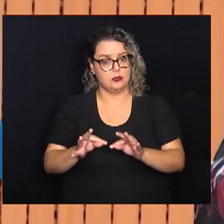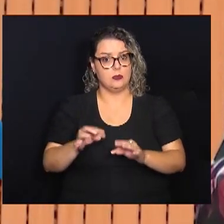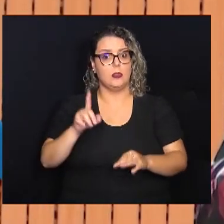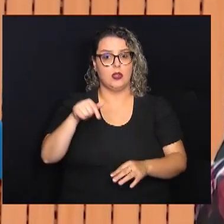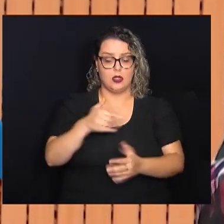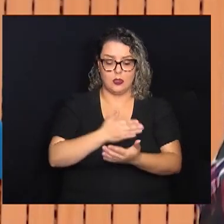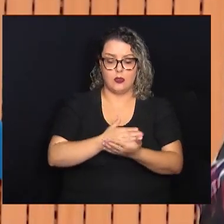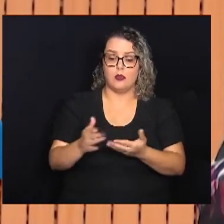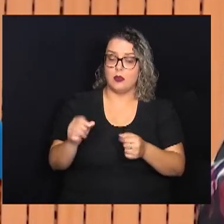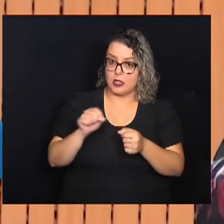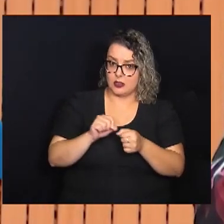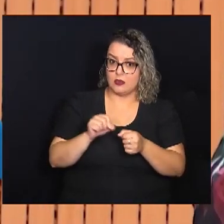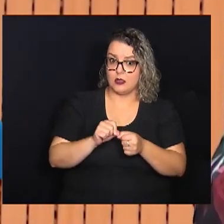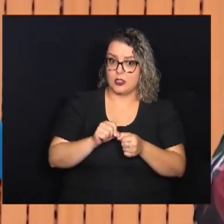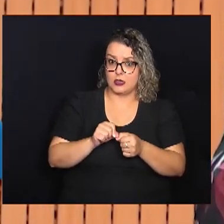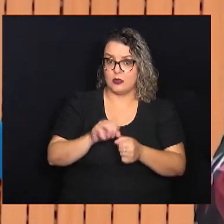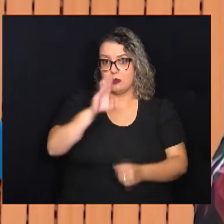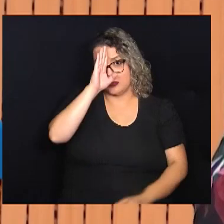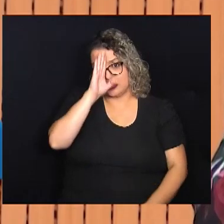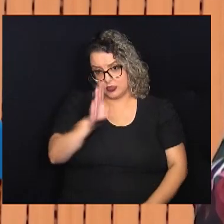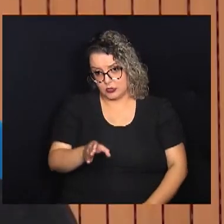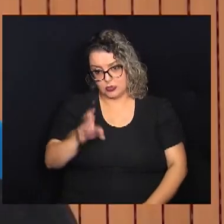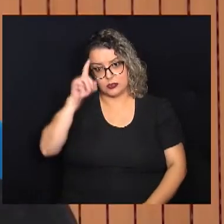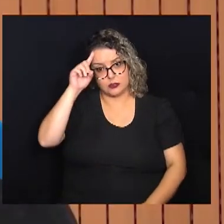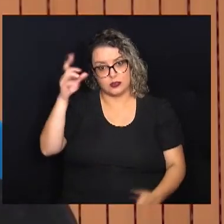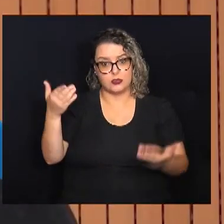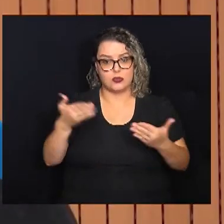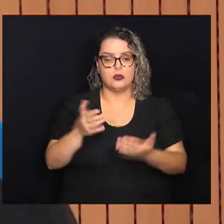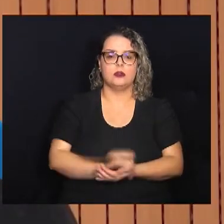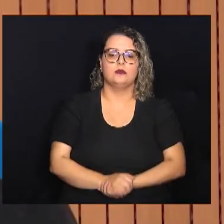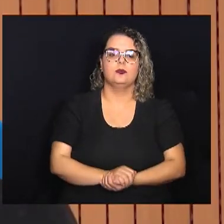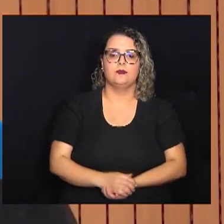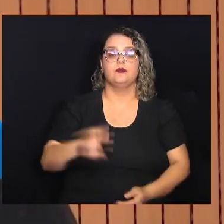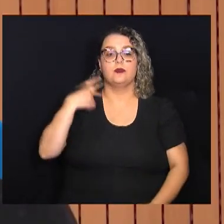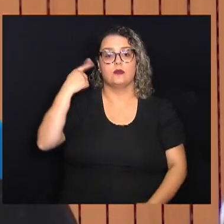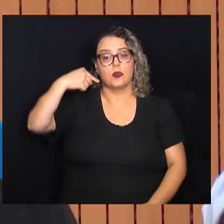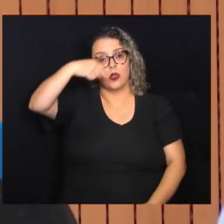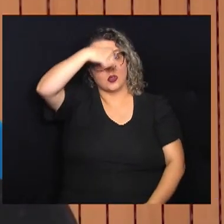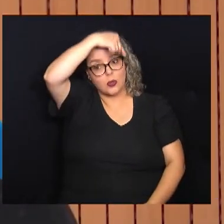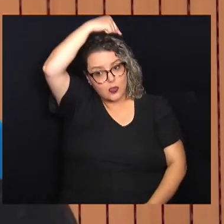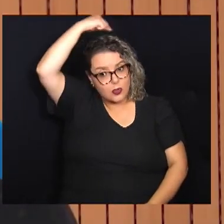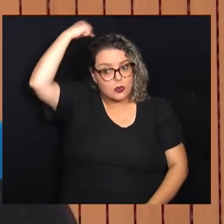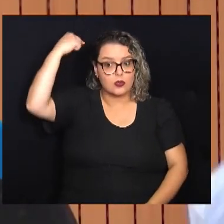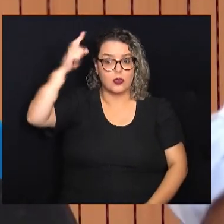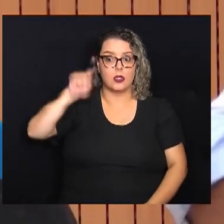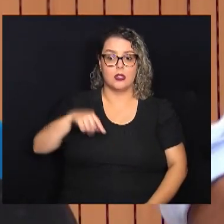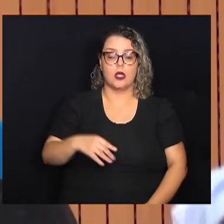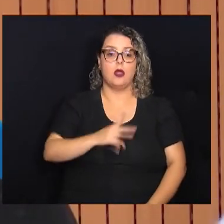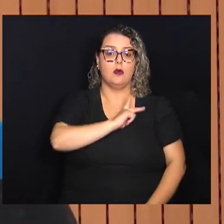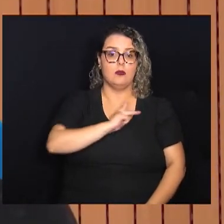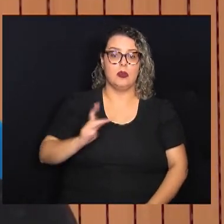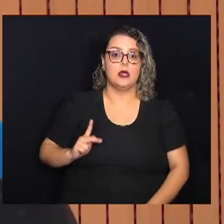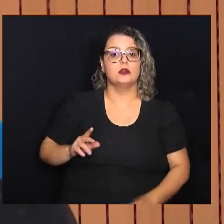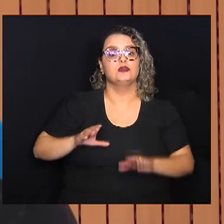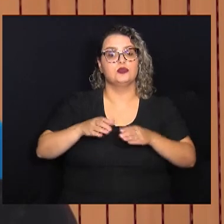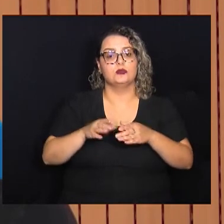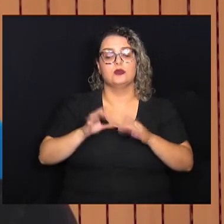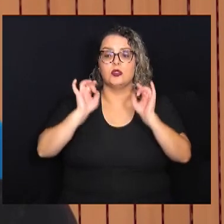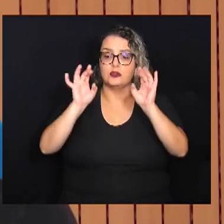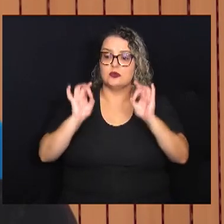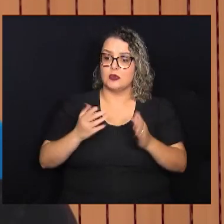a fazer principalmente no dia de hoje. O vereador Paulo Gaspar, que é o presidente da Comissão Especial de Estudos